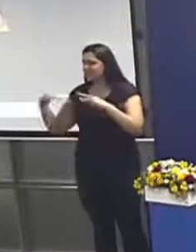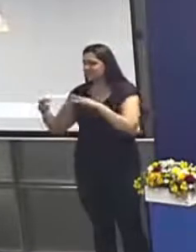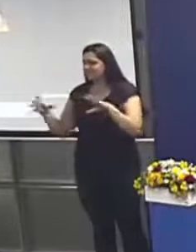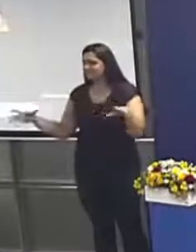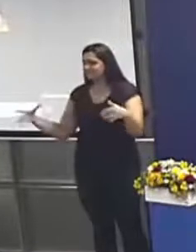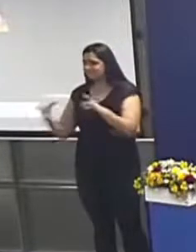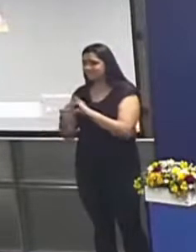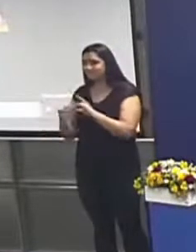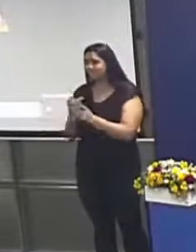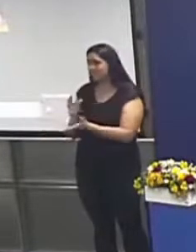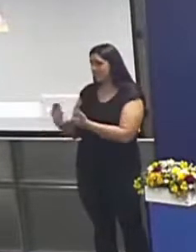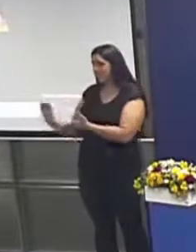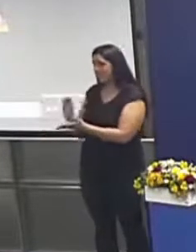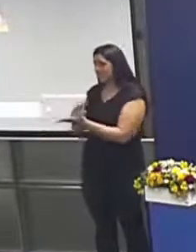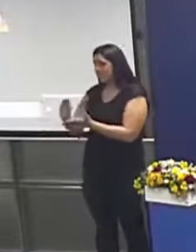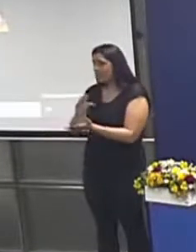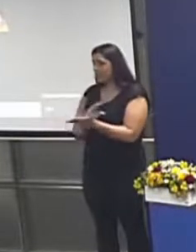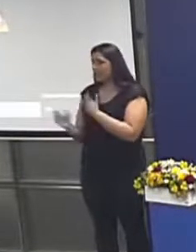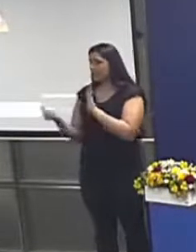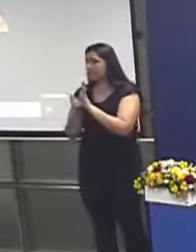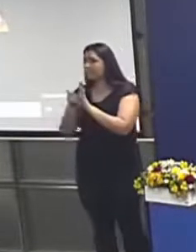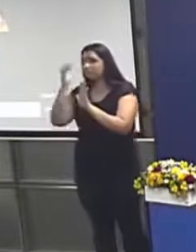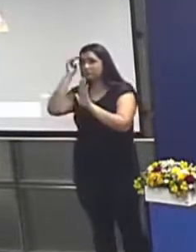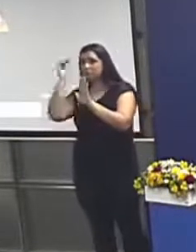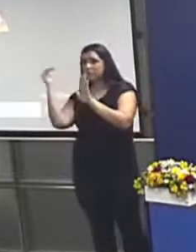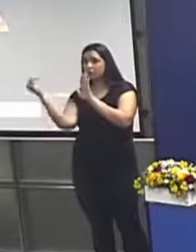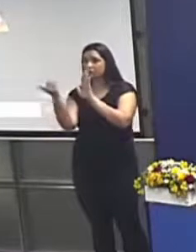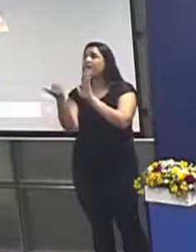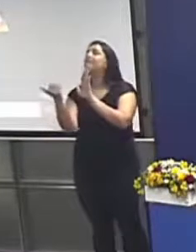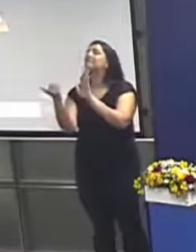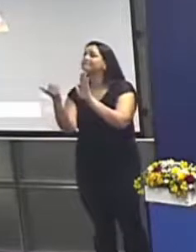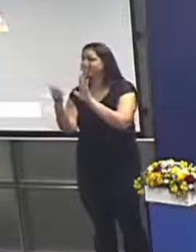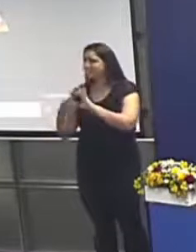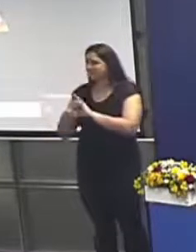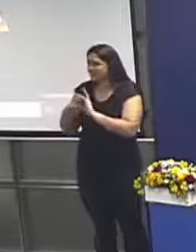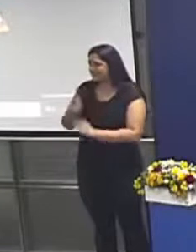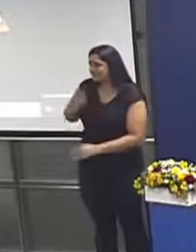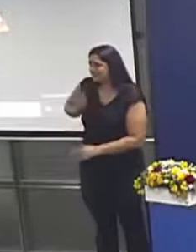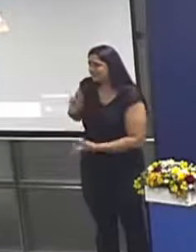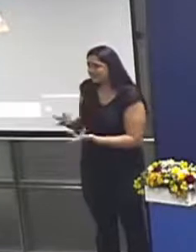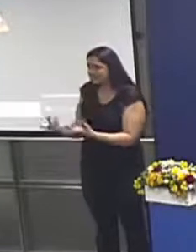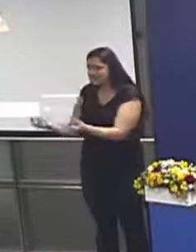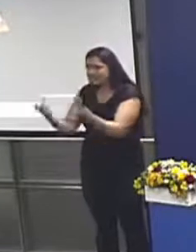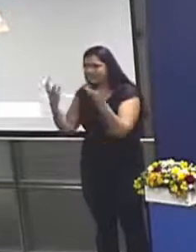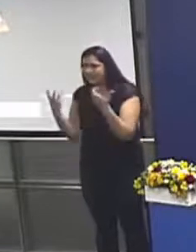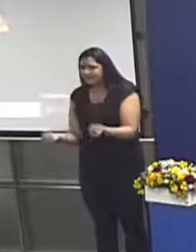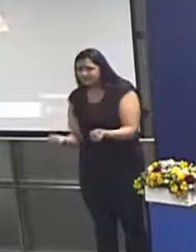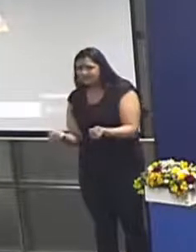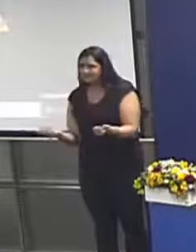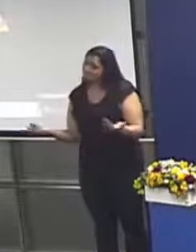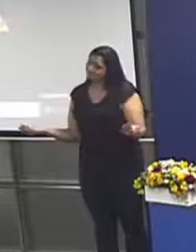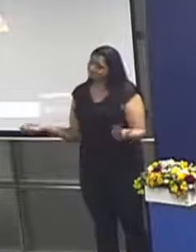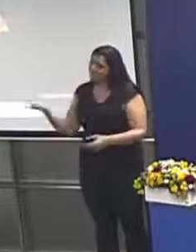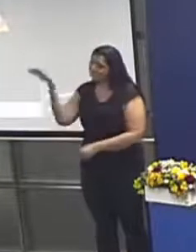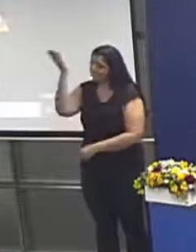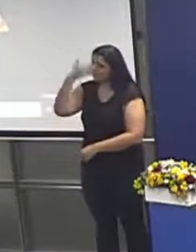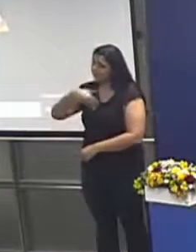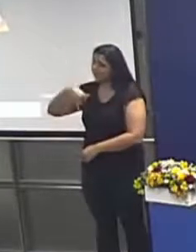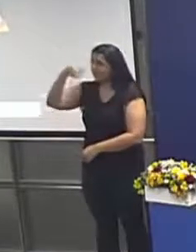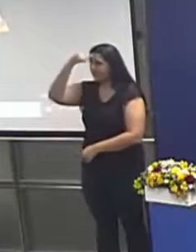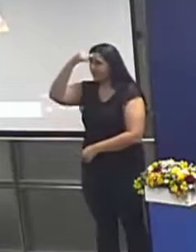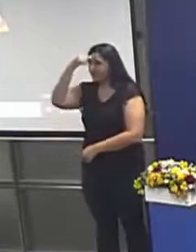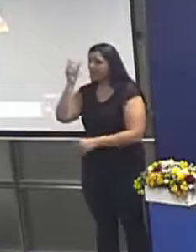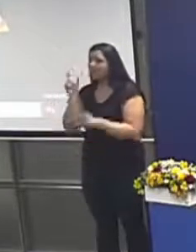Como um patrocinador que prega moralidade, aceita conviver com esta realidade. Apenas mais uma prova da